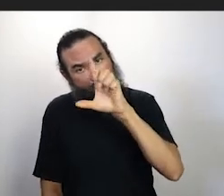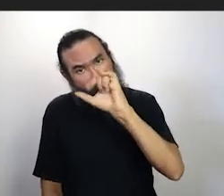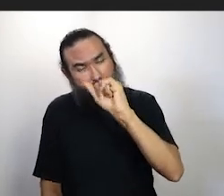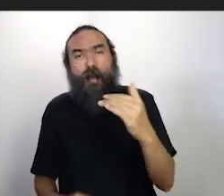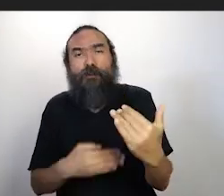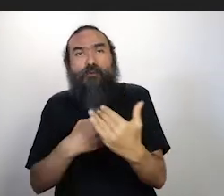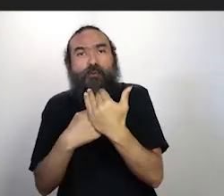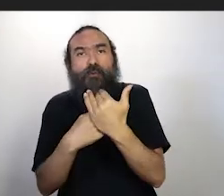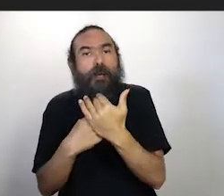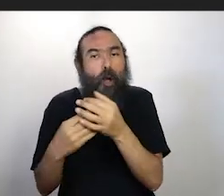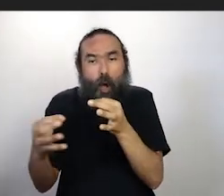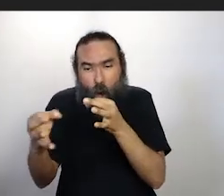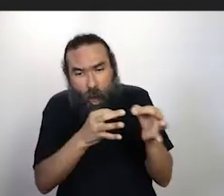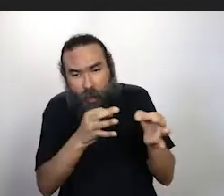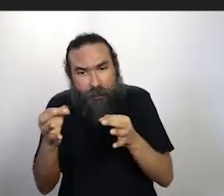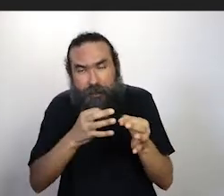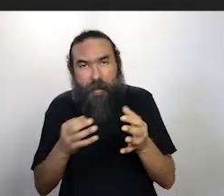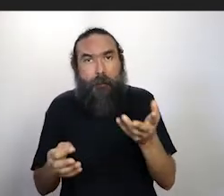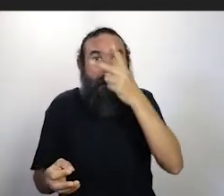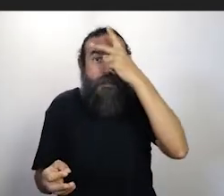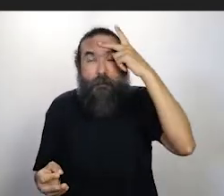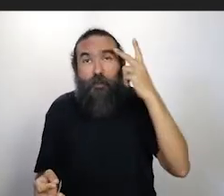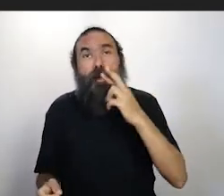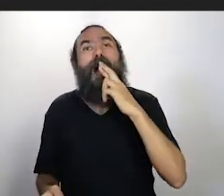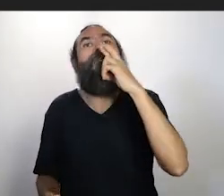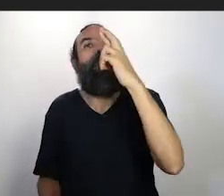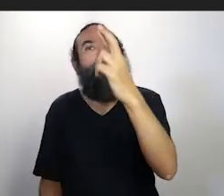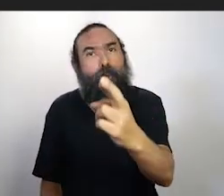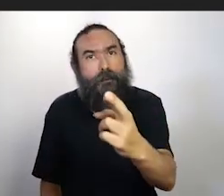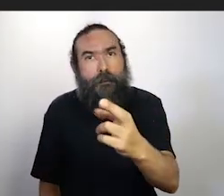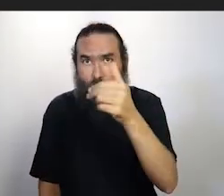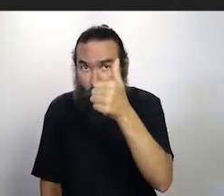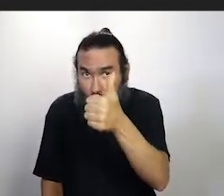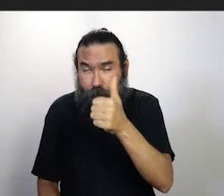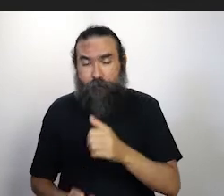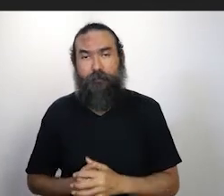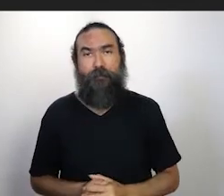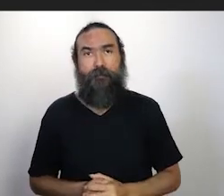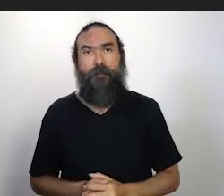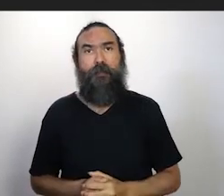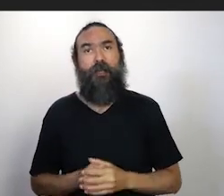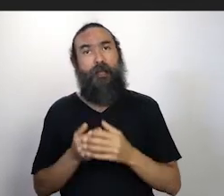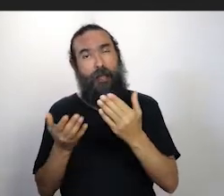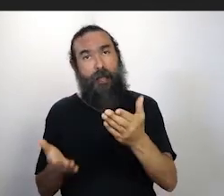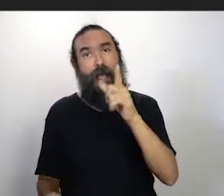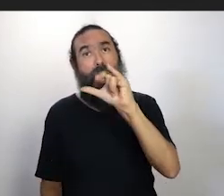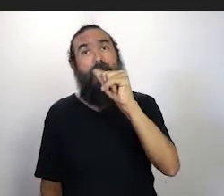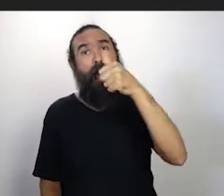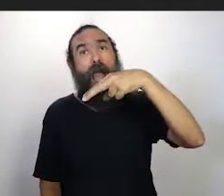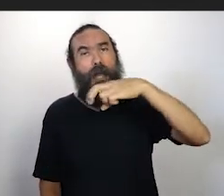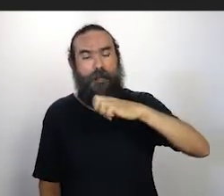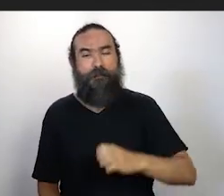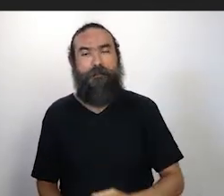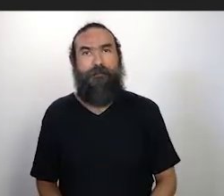né, direcionando para algumas pessoas estarem respondendo, tá bom? Liane, por favor.